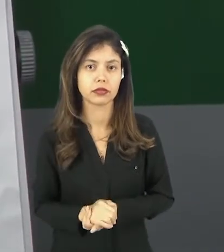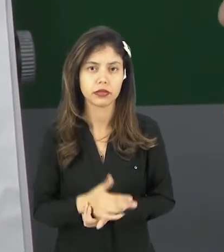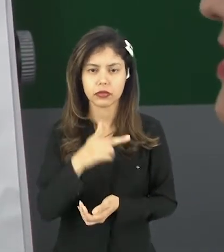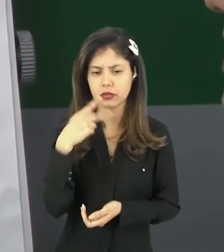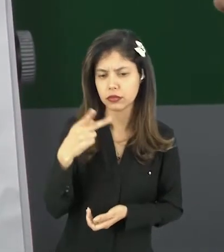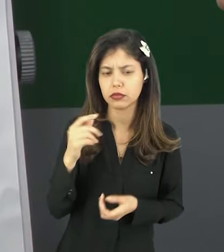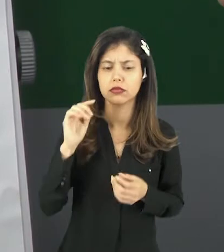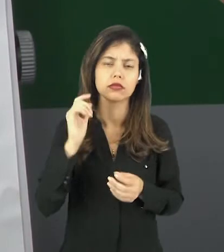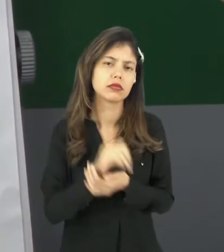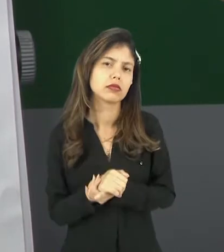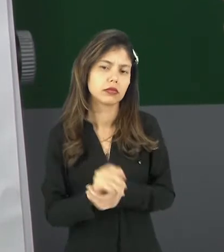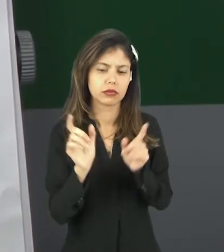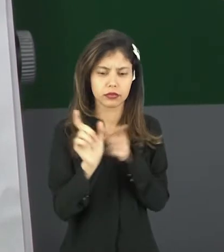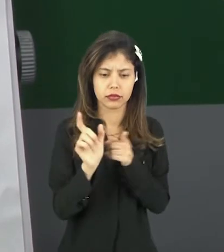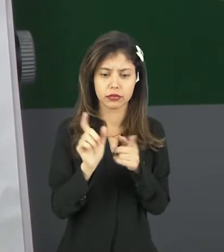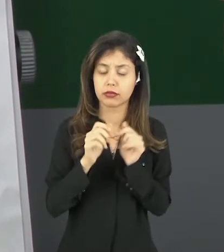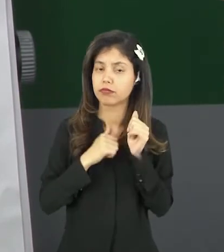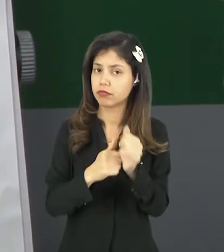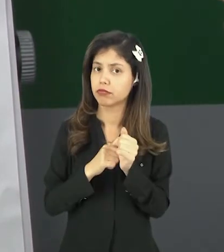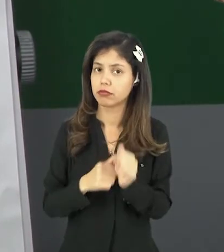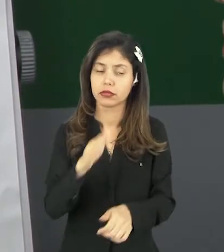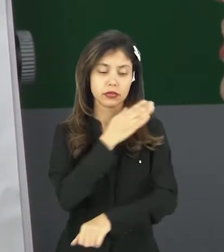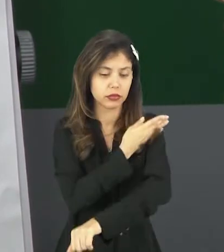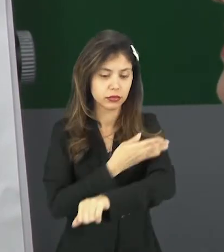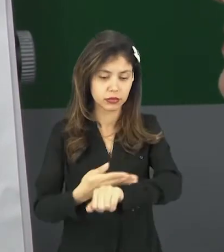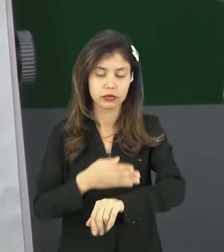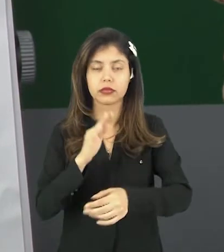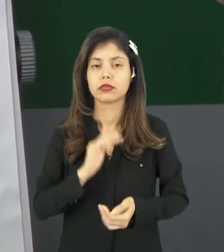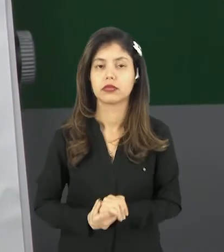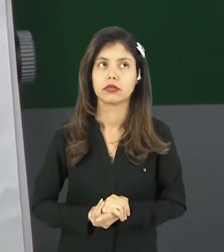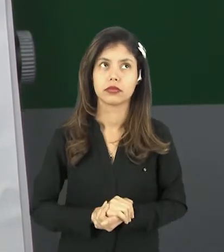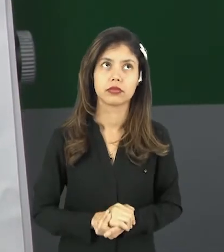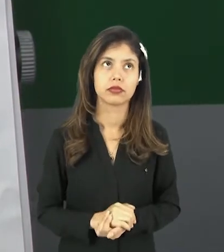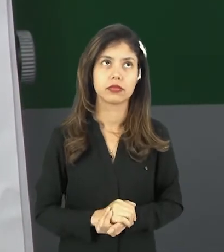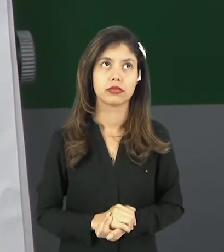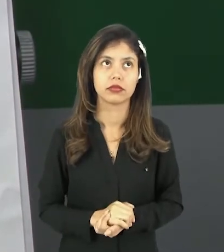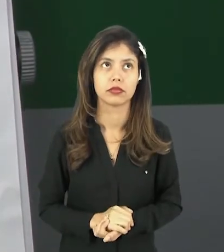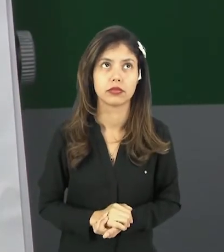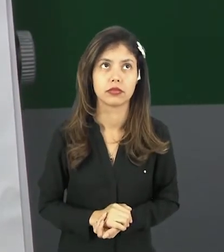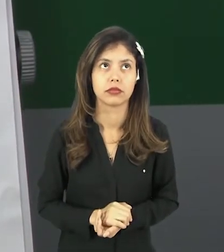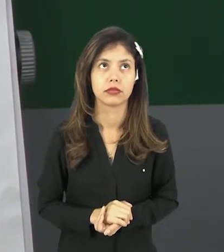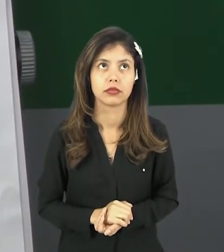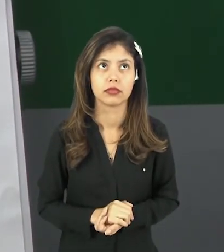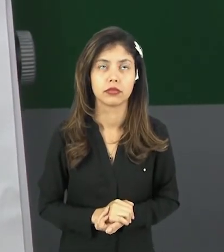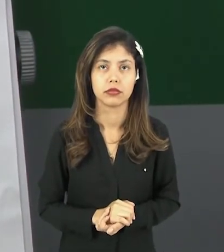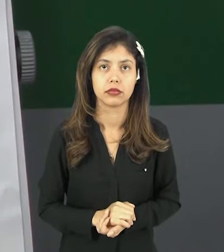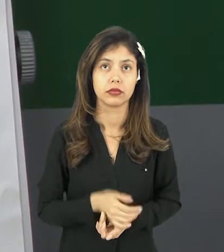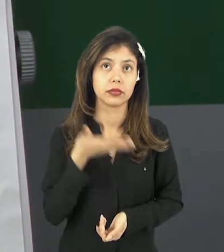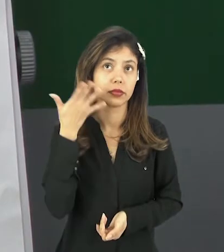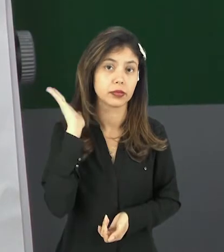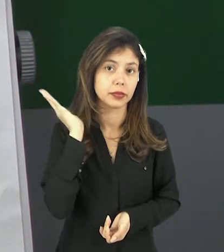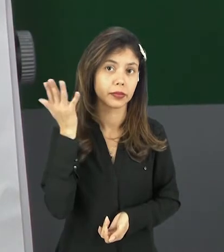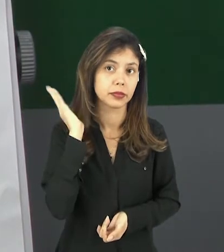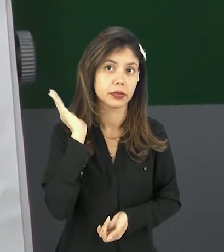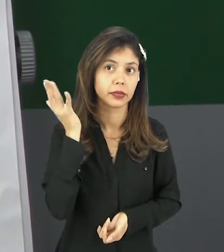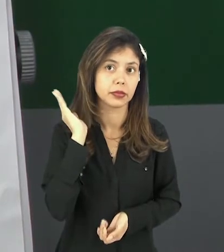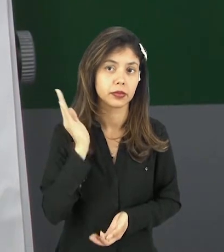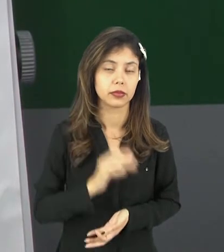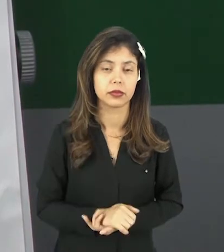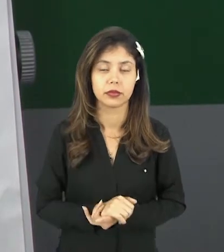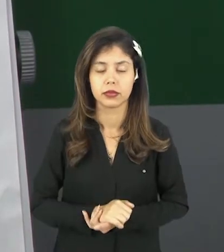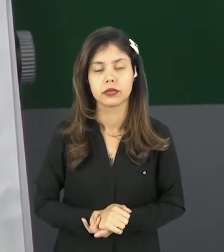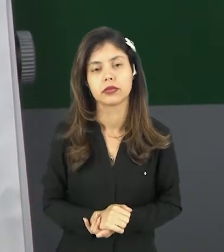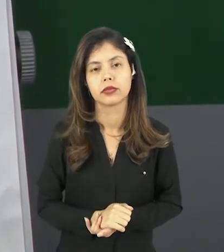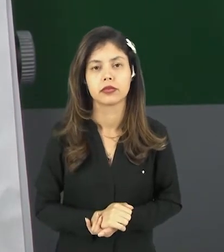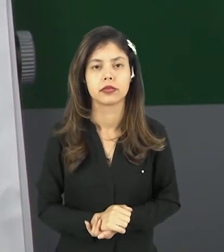sobre palavras guias, ó. Branco, aqui no caso é branco, e burro, tá?